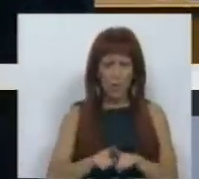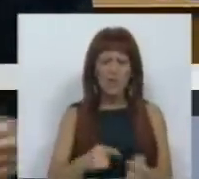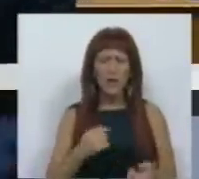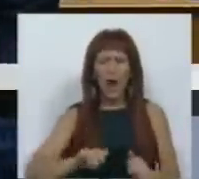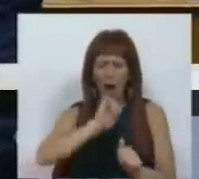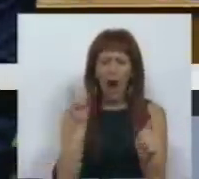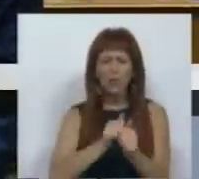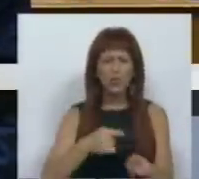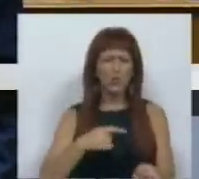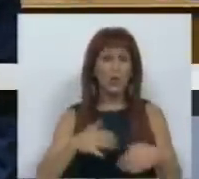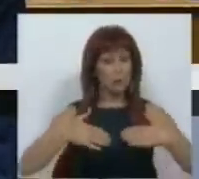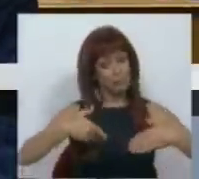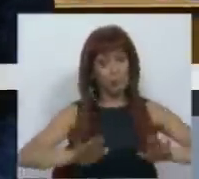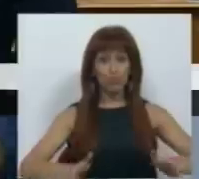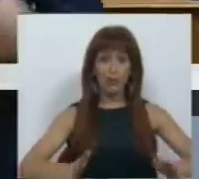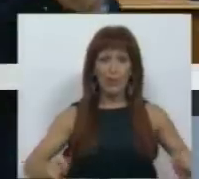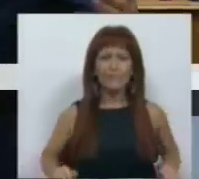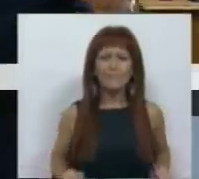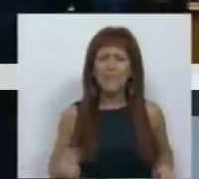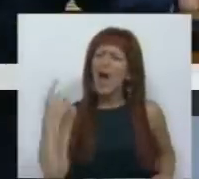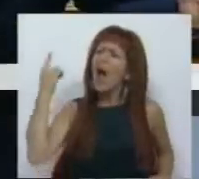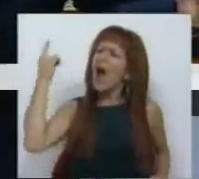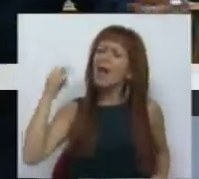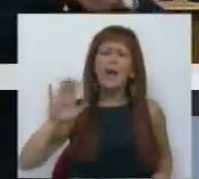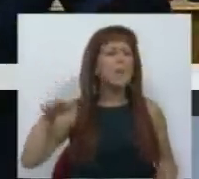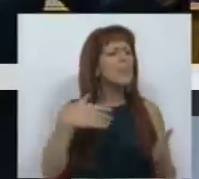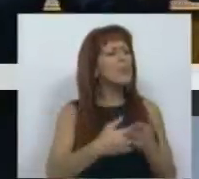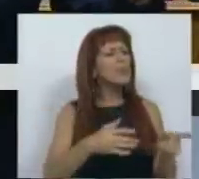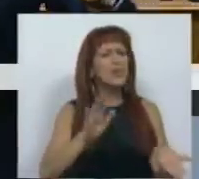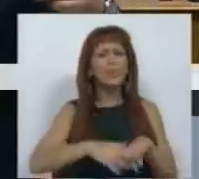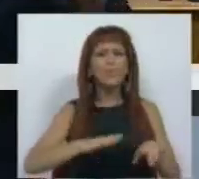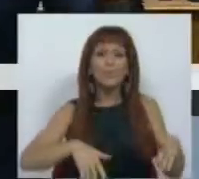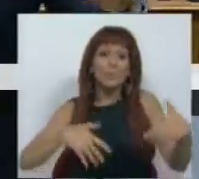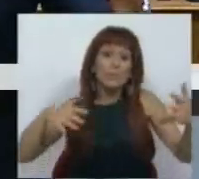um adjunto que já se demitiu. Há até alguém que propõe,